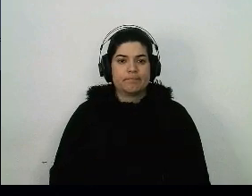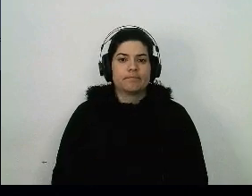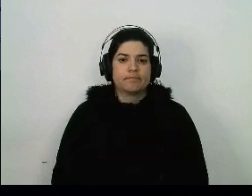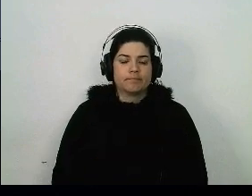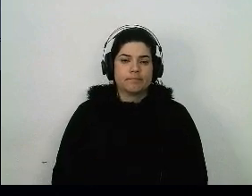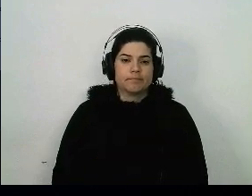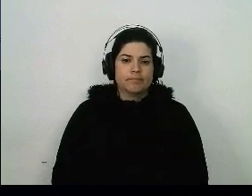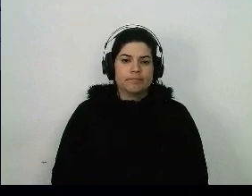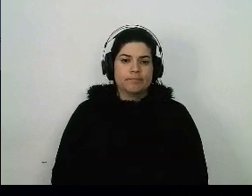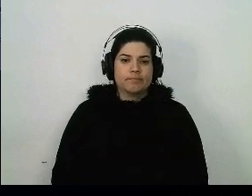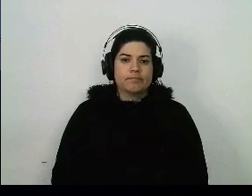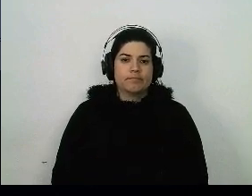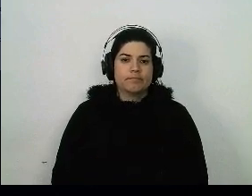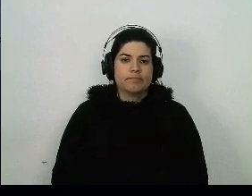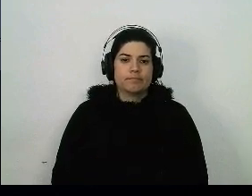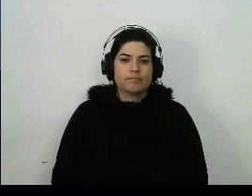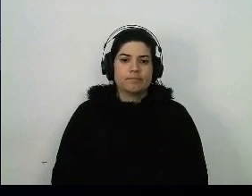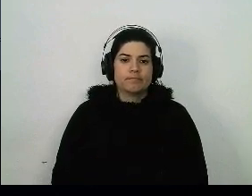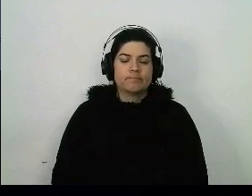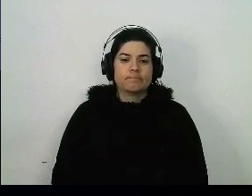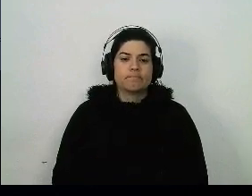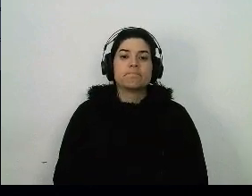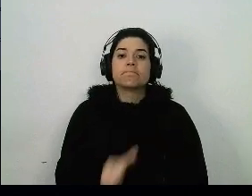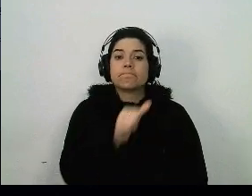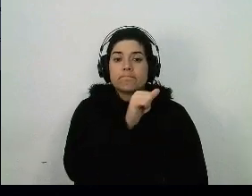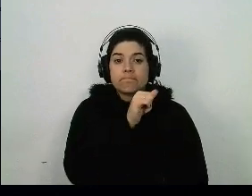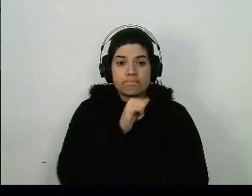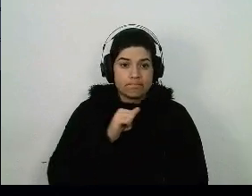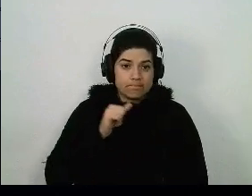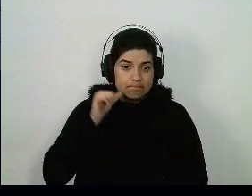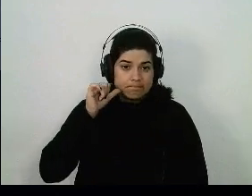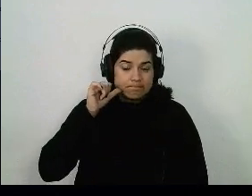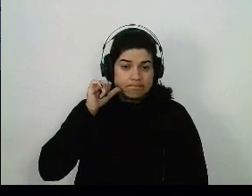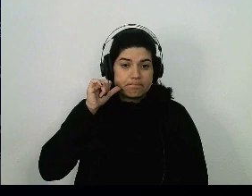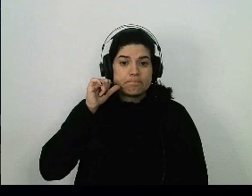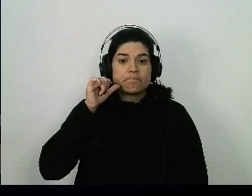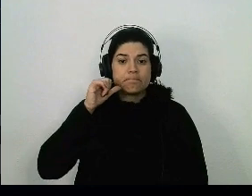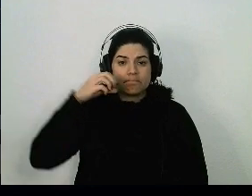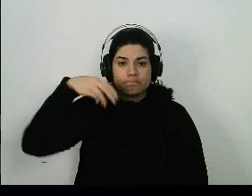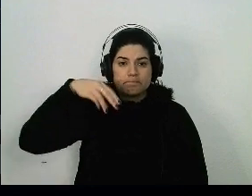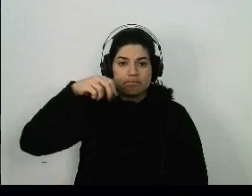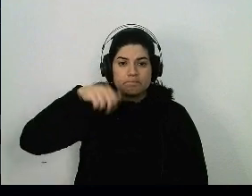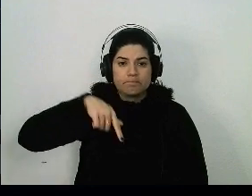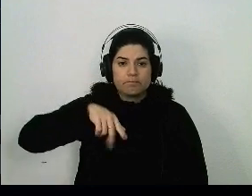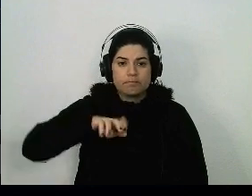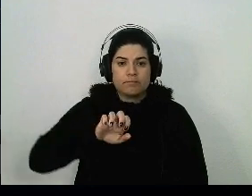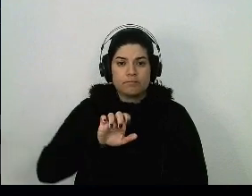Amazon Management Blockchain e Azure SQL Ledger.